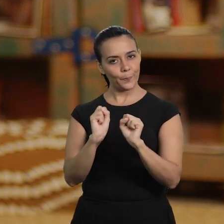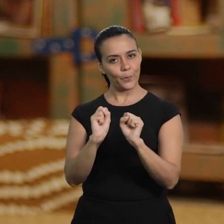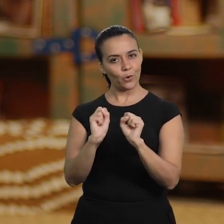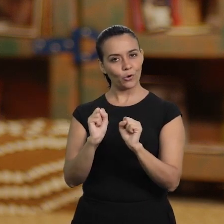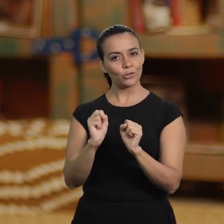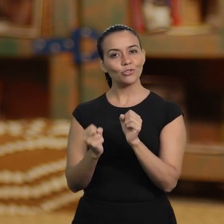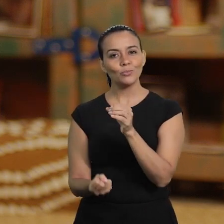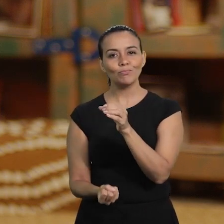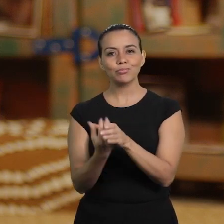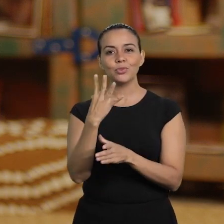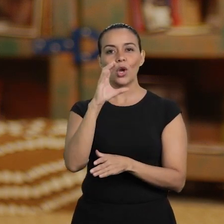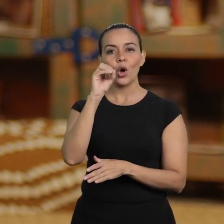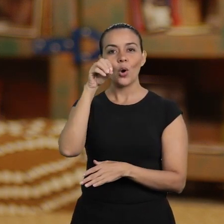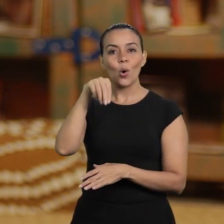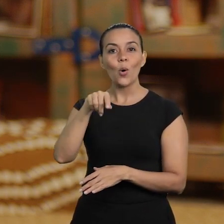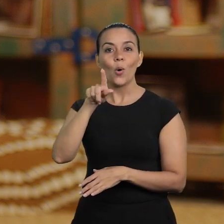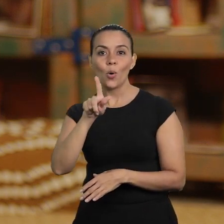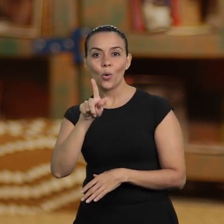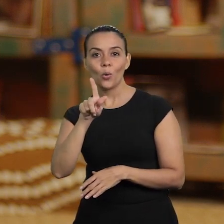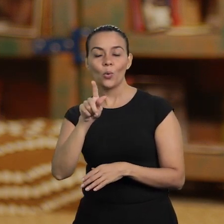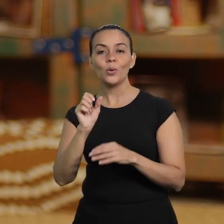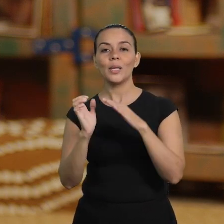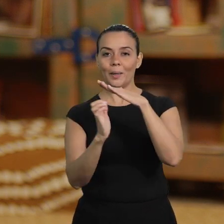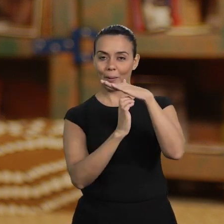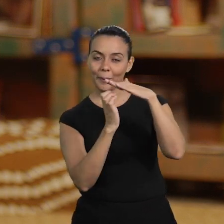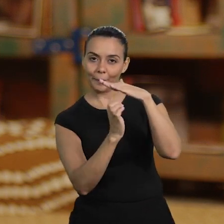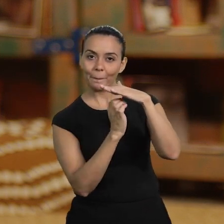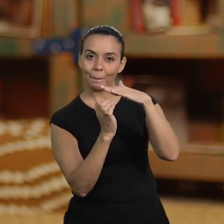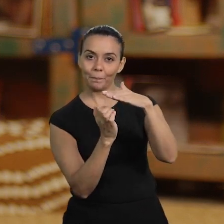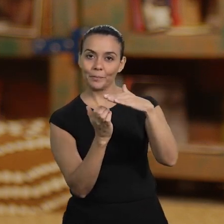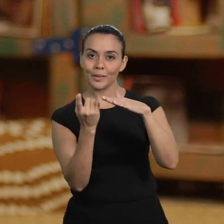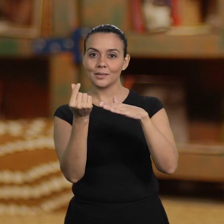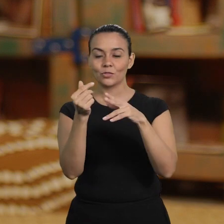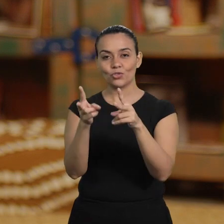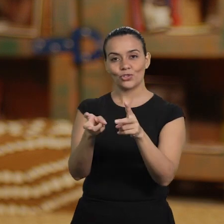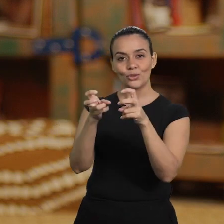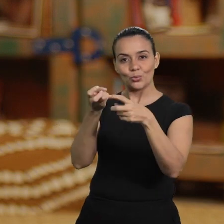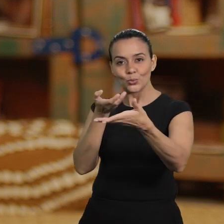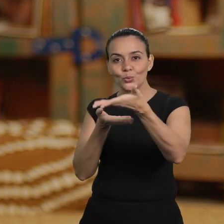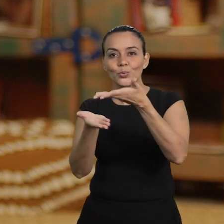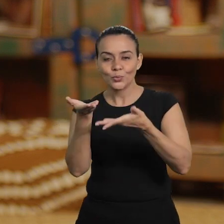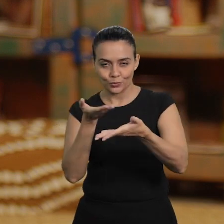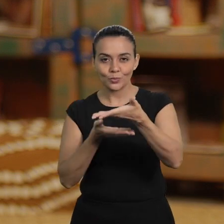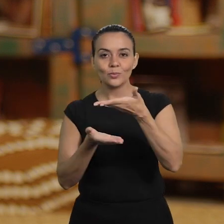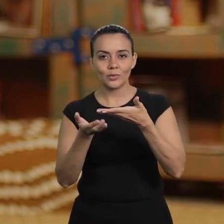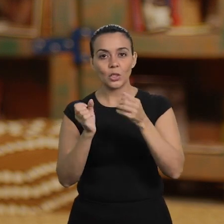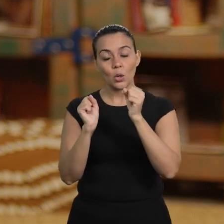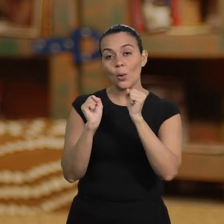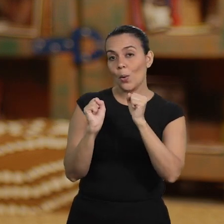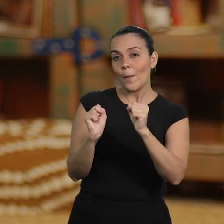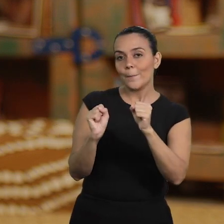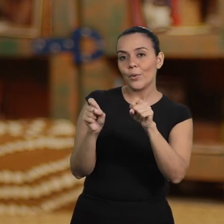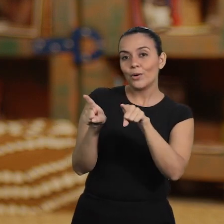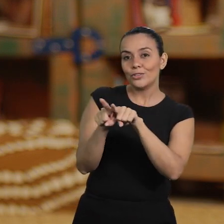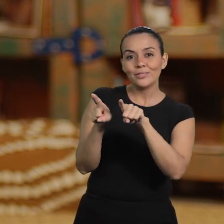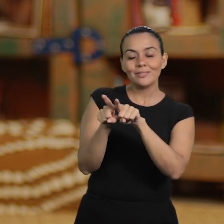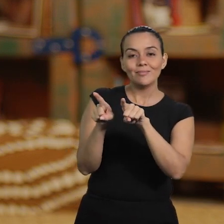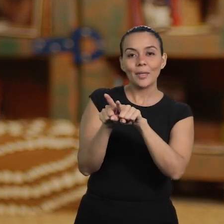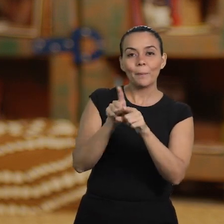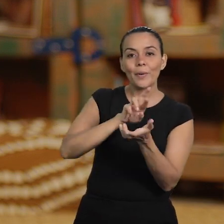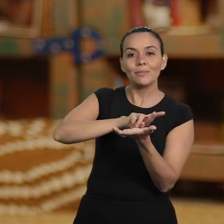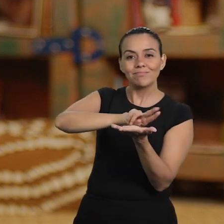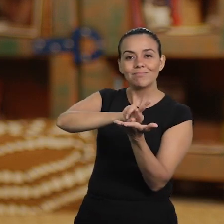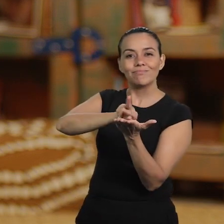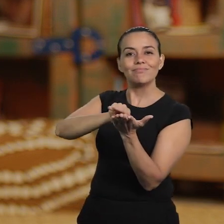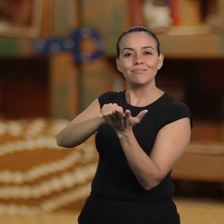ONG, ele pode criar uma cooperativa, ele pode criar um negócio que reinveste o lucro na própria missão social